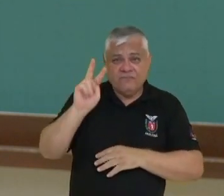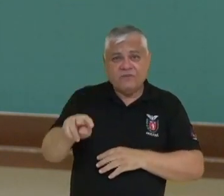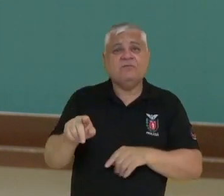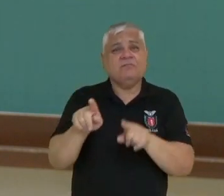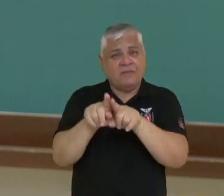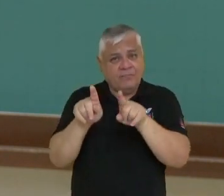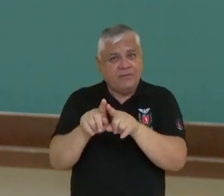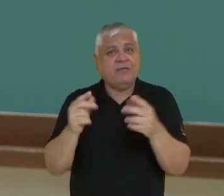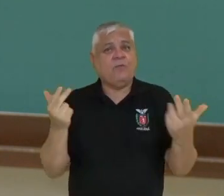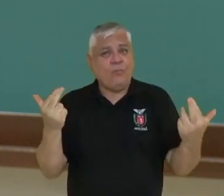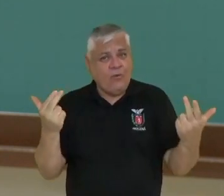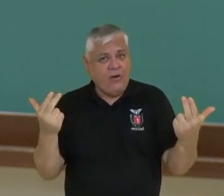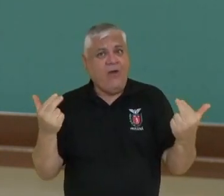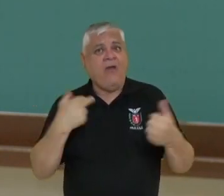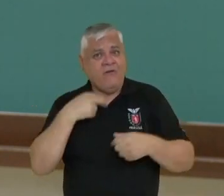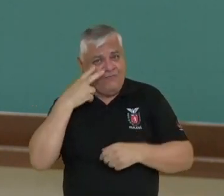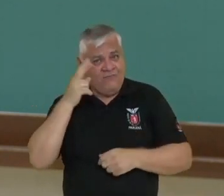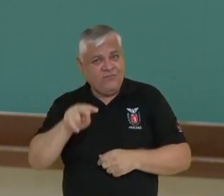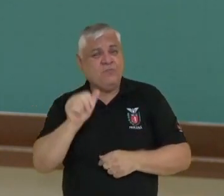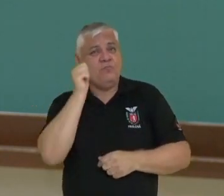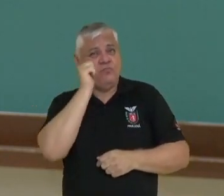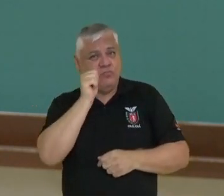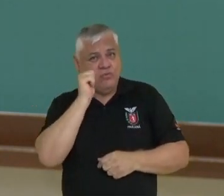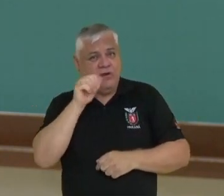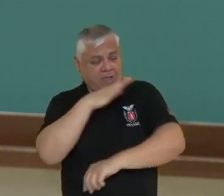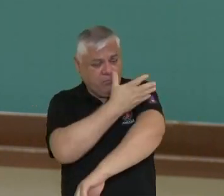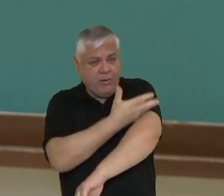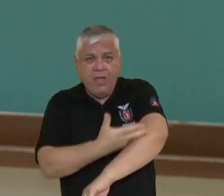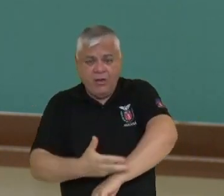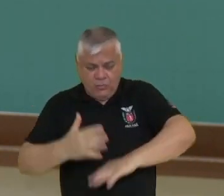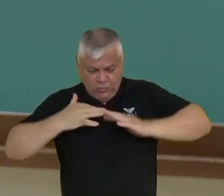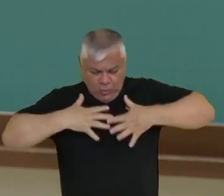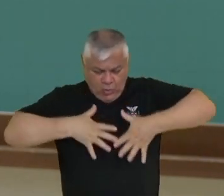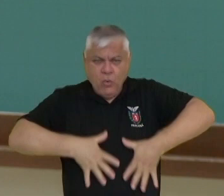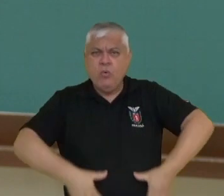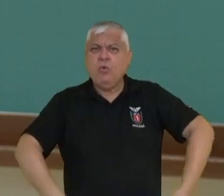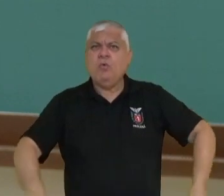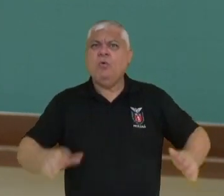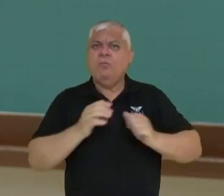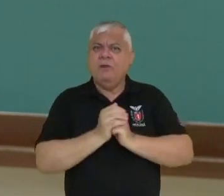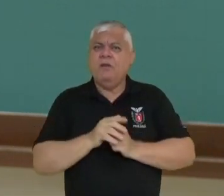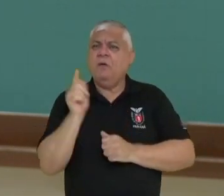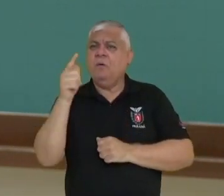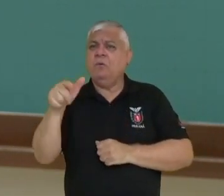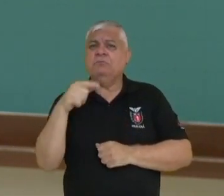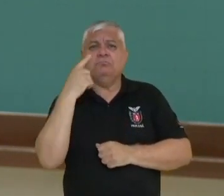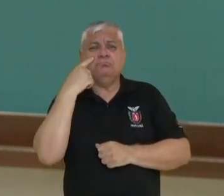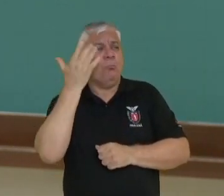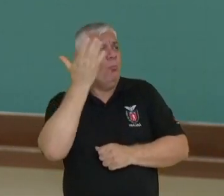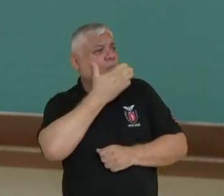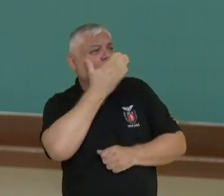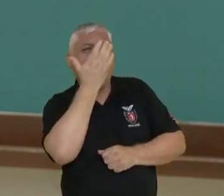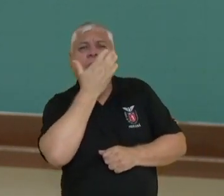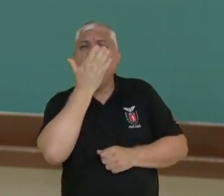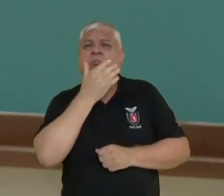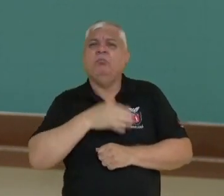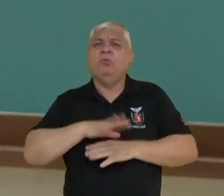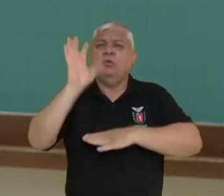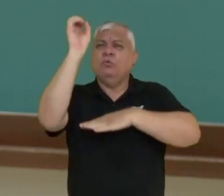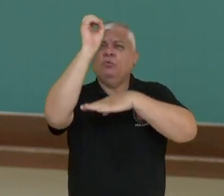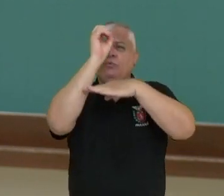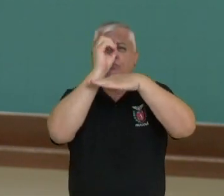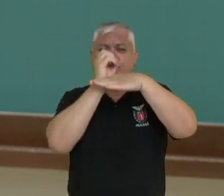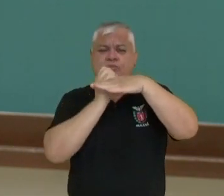avistado a mesma coisa, aquelas mulheres ali perto da estrada. E outros, depois do escurecer da noite,